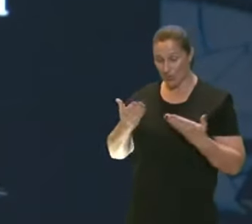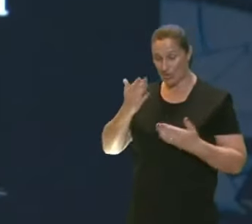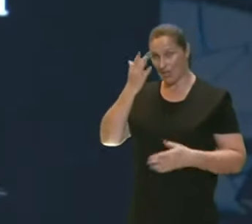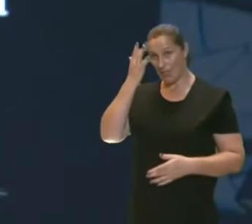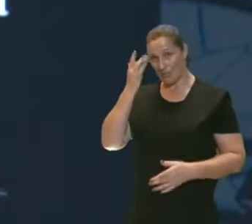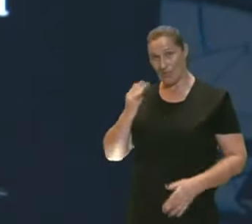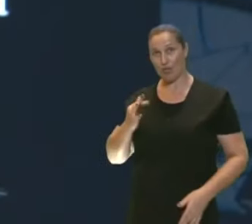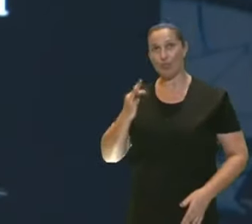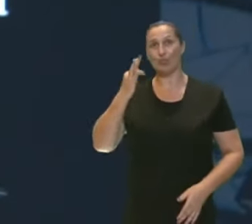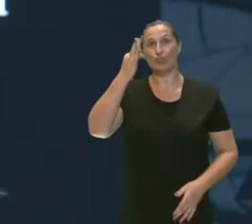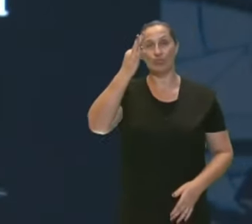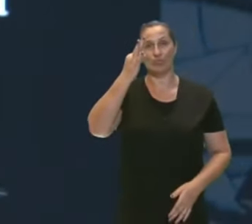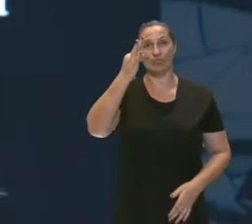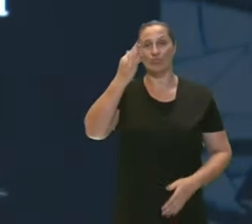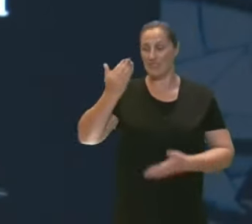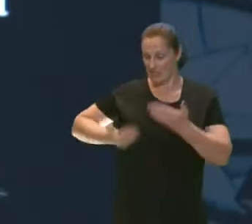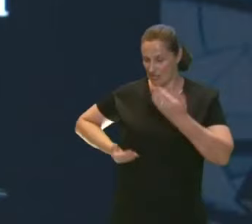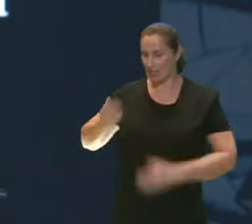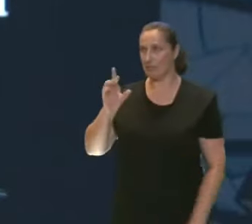dia da minha vida.